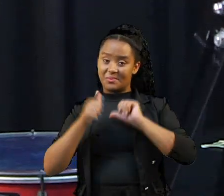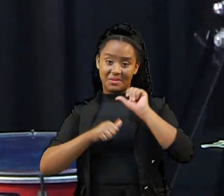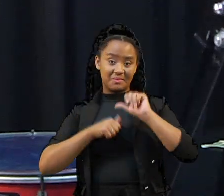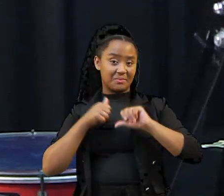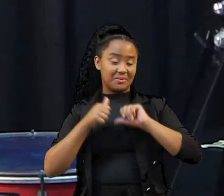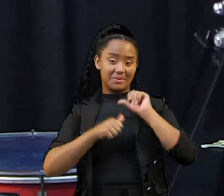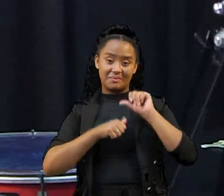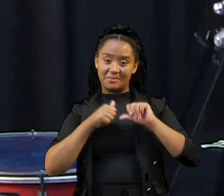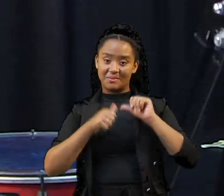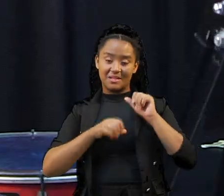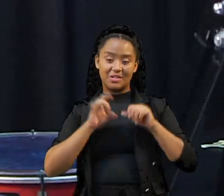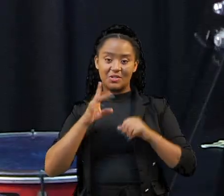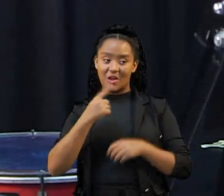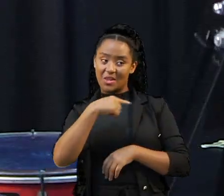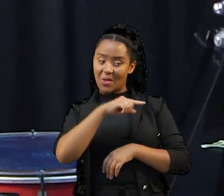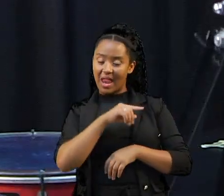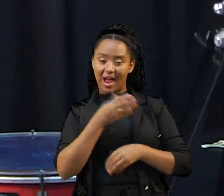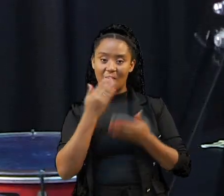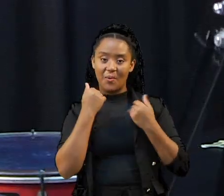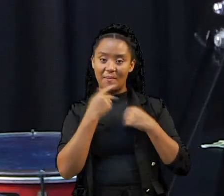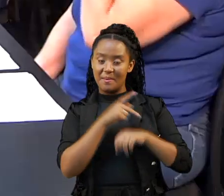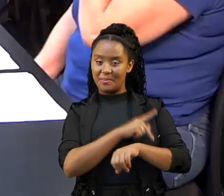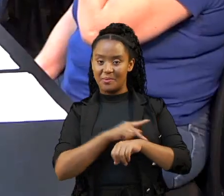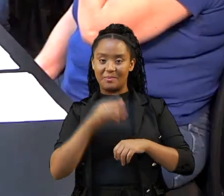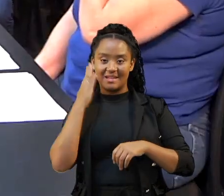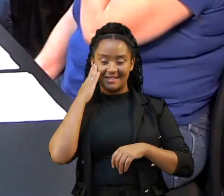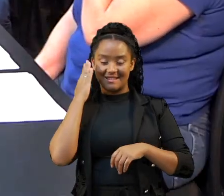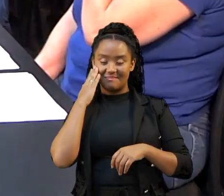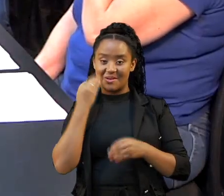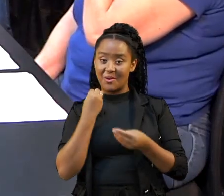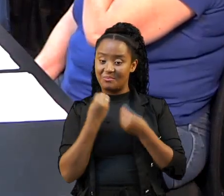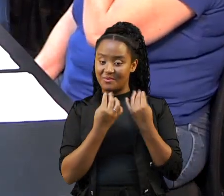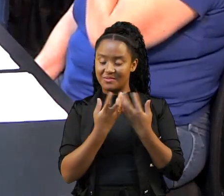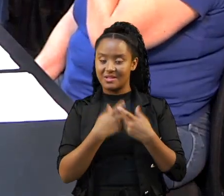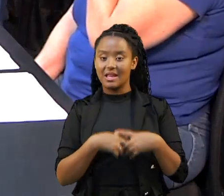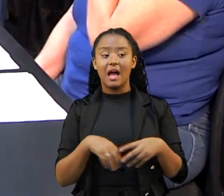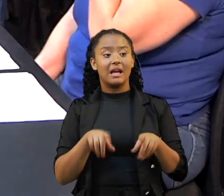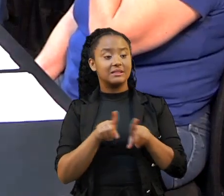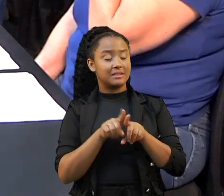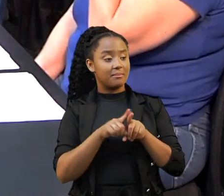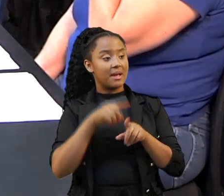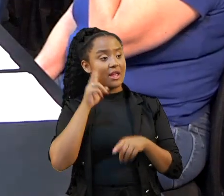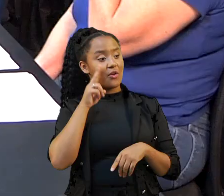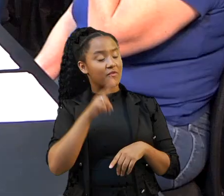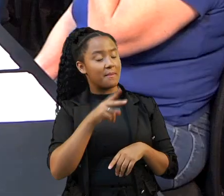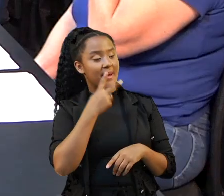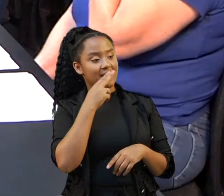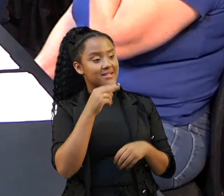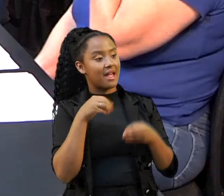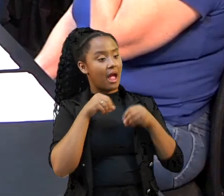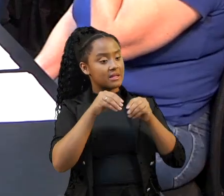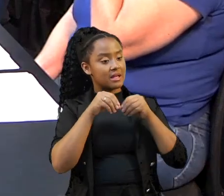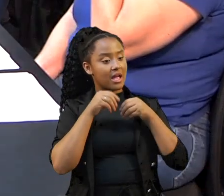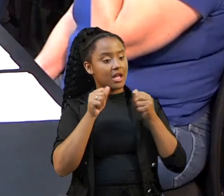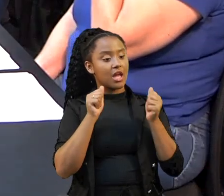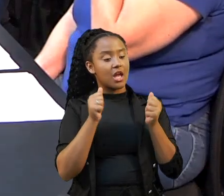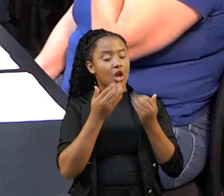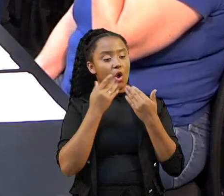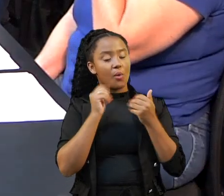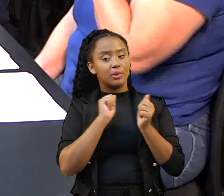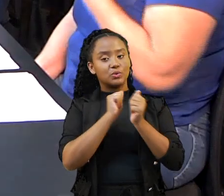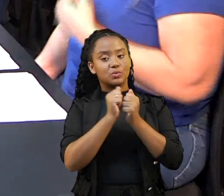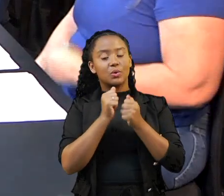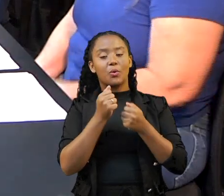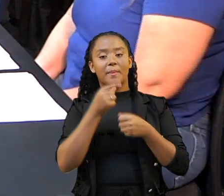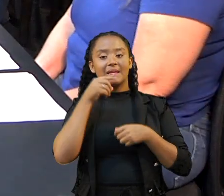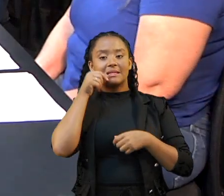Muda, só indo lá mesmo comer puro para saber como que é. E come açaí com farinha também, não Com é? sal, que eu ia falar que come junto com comida de